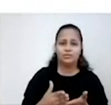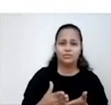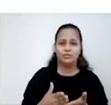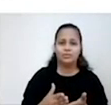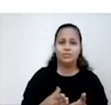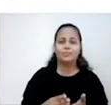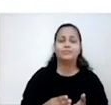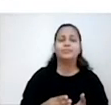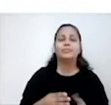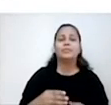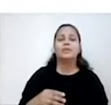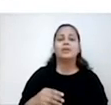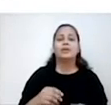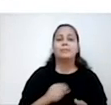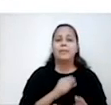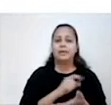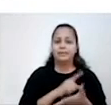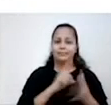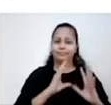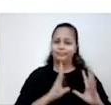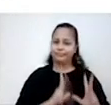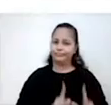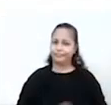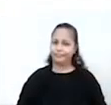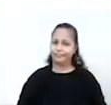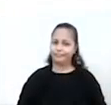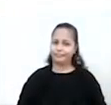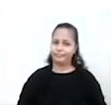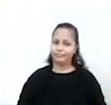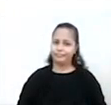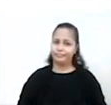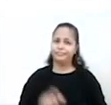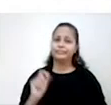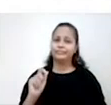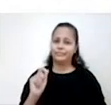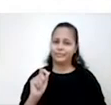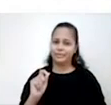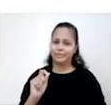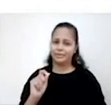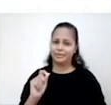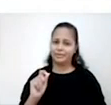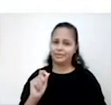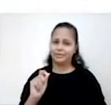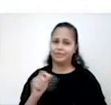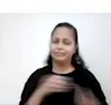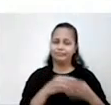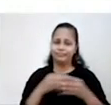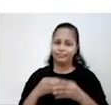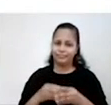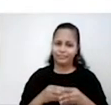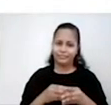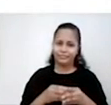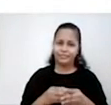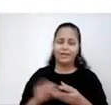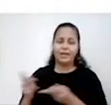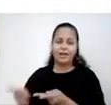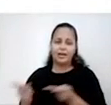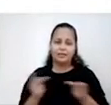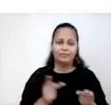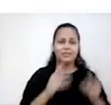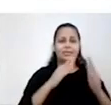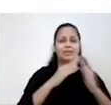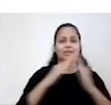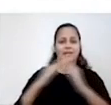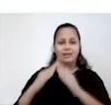uma campanha de saneamento, né? O que incluía essa campanha? Visitas às casas